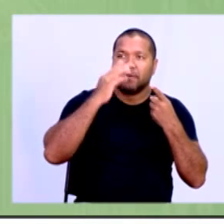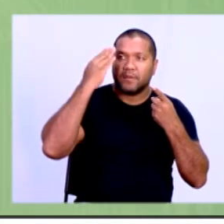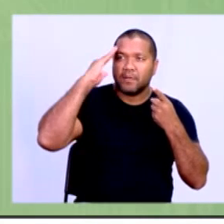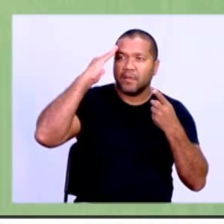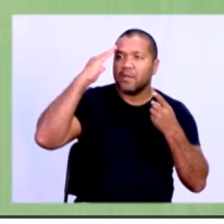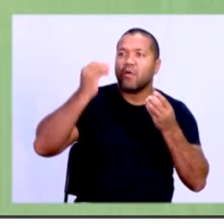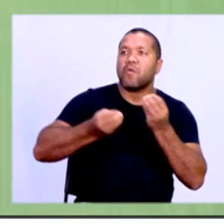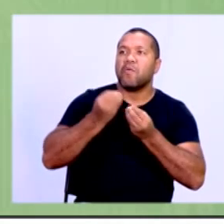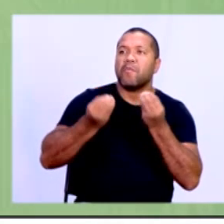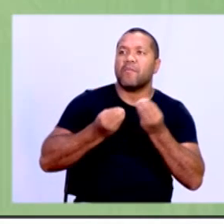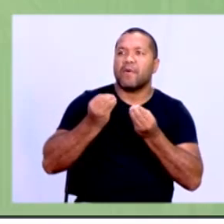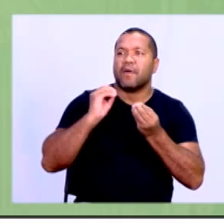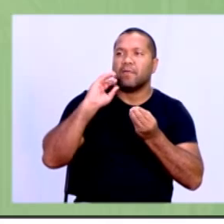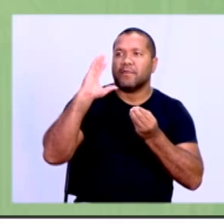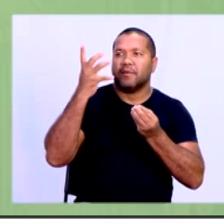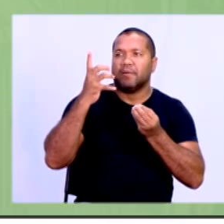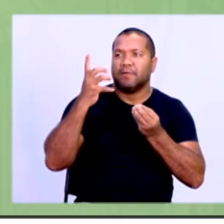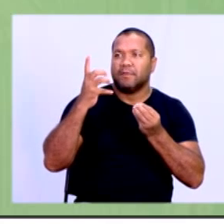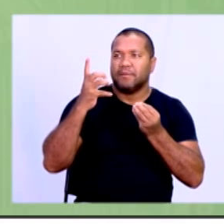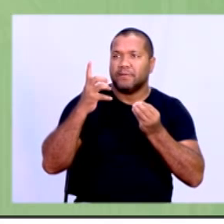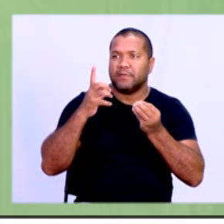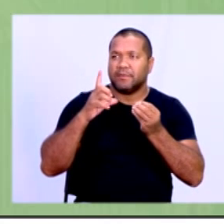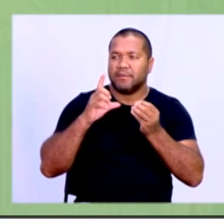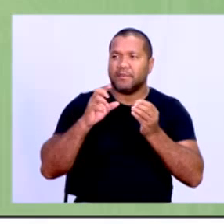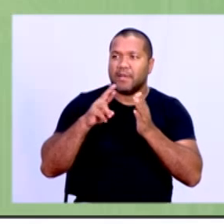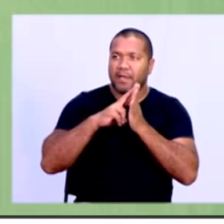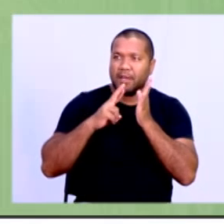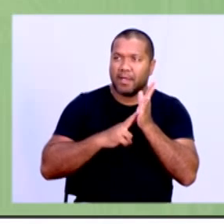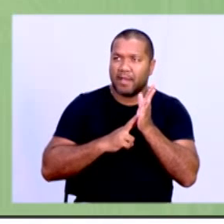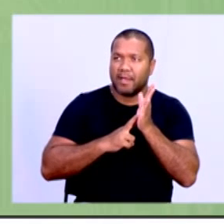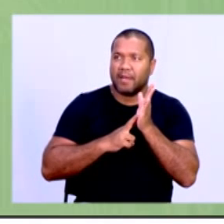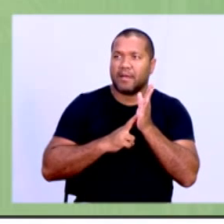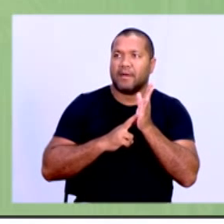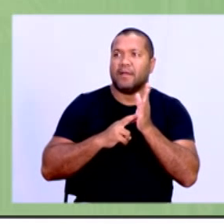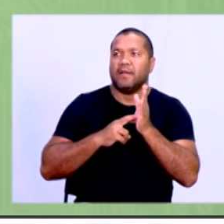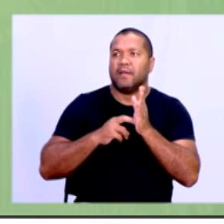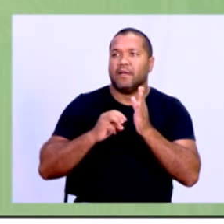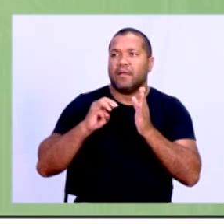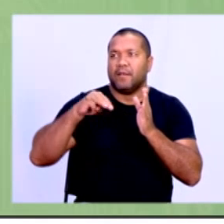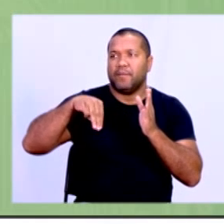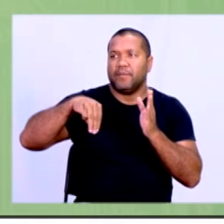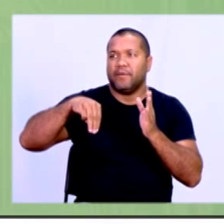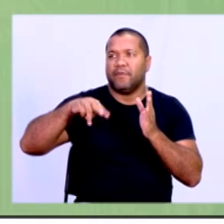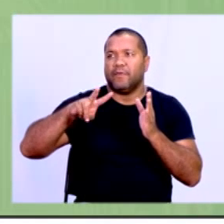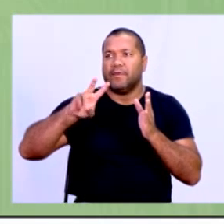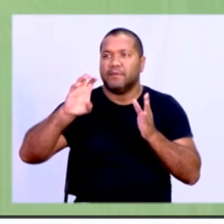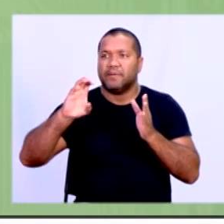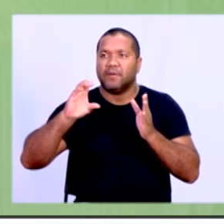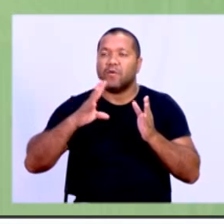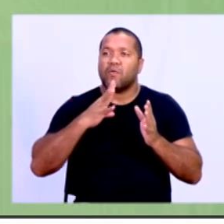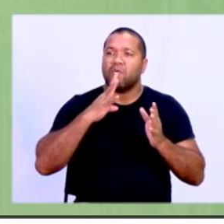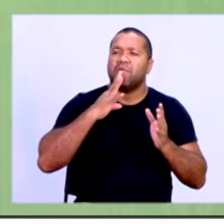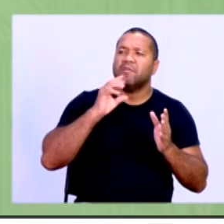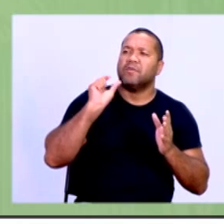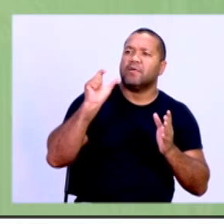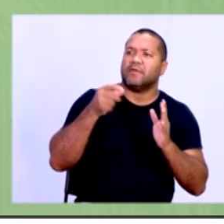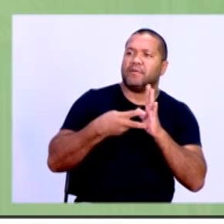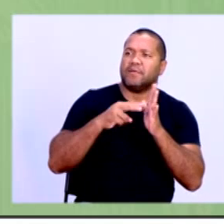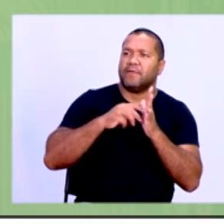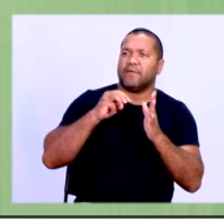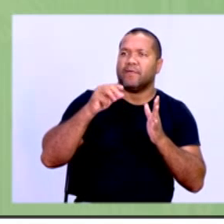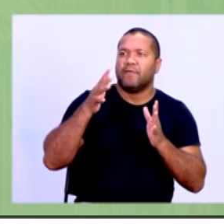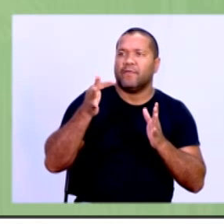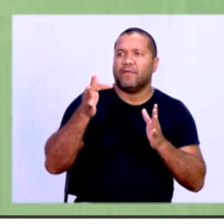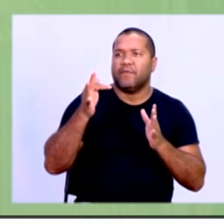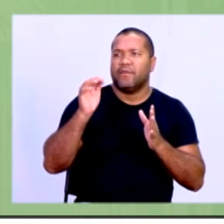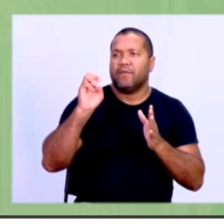Entender como funciona o padrão arquitetural MVC, conhecer o que é framework,